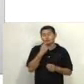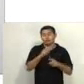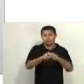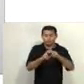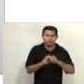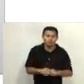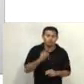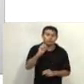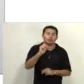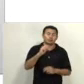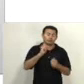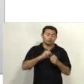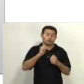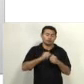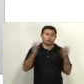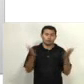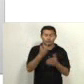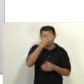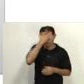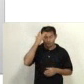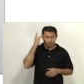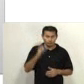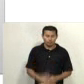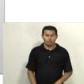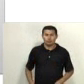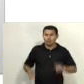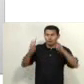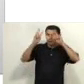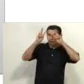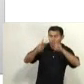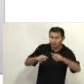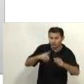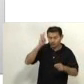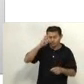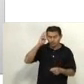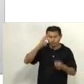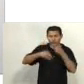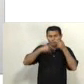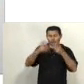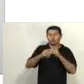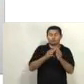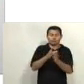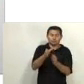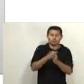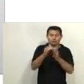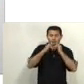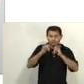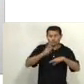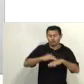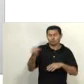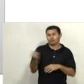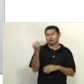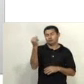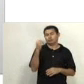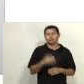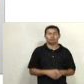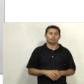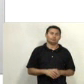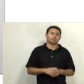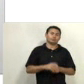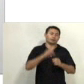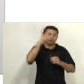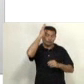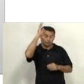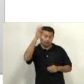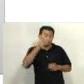O que eu faço então, pessoal? Olha só, lembra que eu falei para vocês que a informação mais importante que eu tinha na